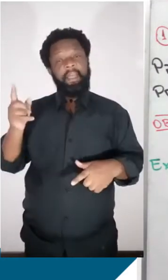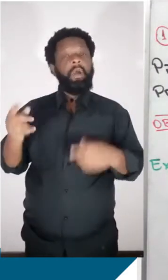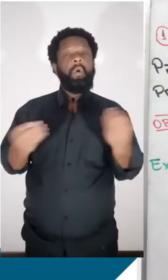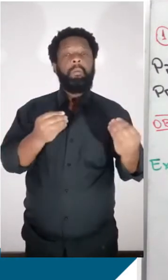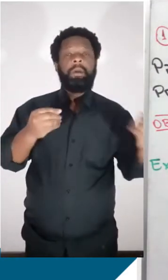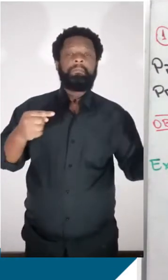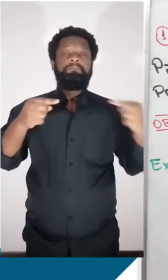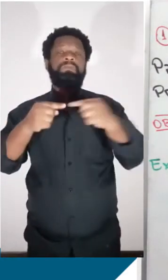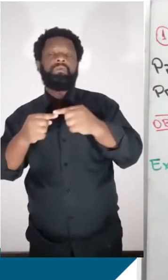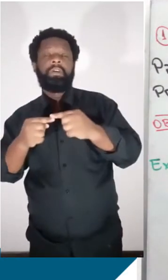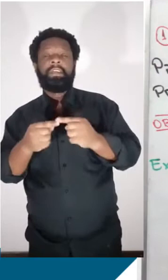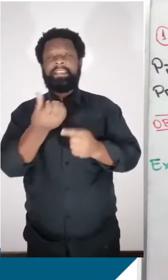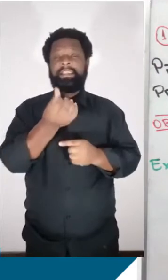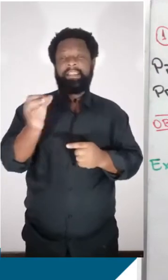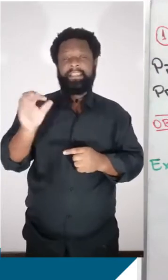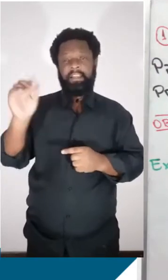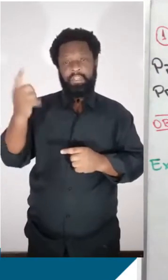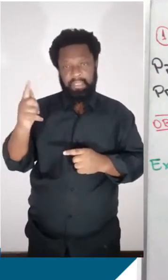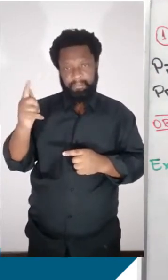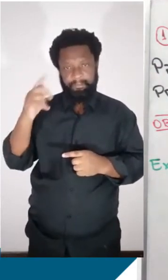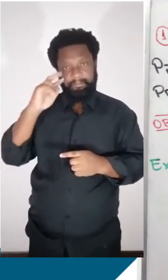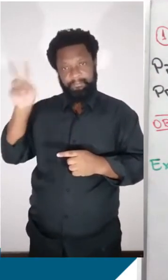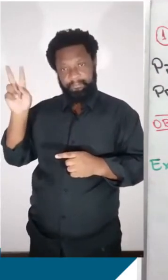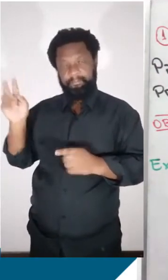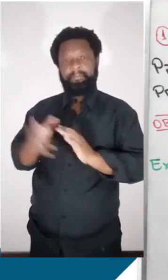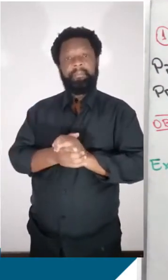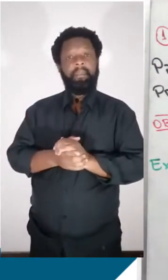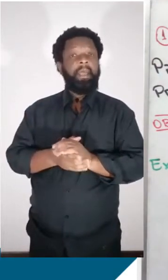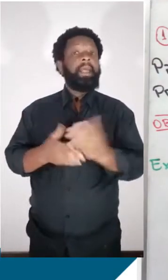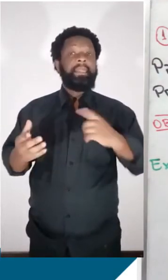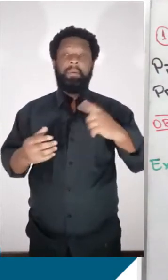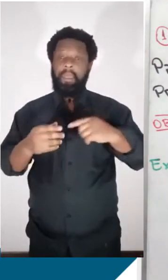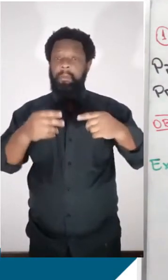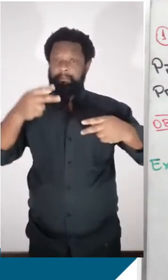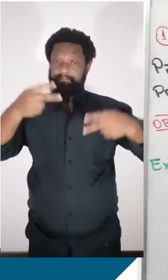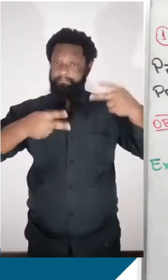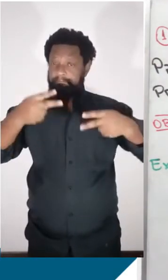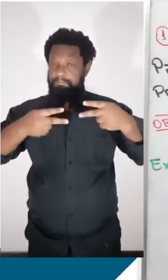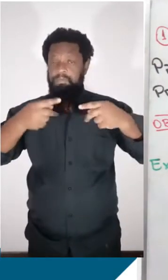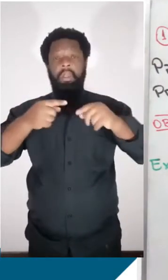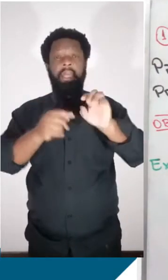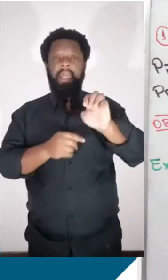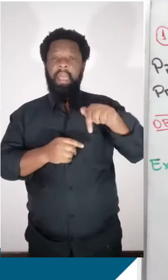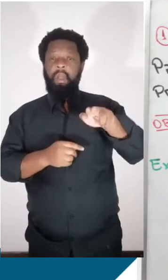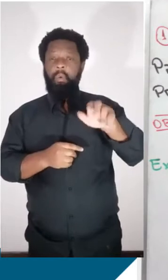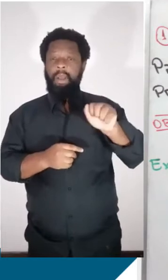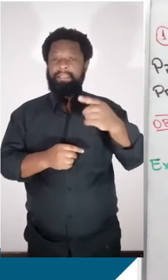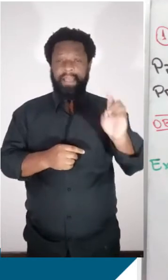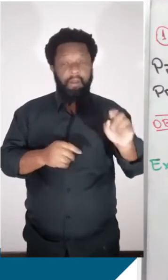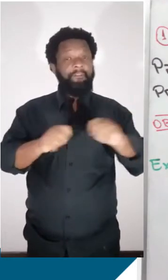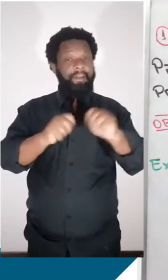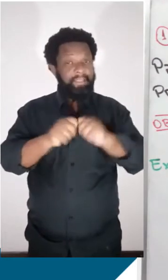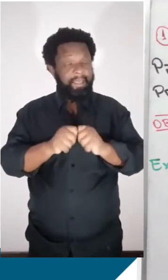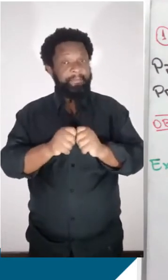Na2SiO3, formada a partir de 600 gramas de SiO2. Tá bom. Eu aqui tenho uma equação. Sempre que eu vou fazer uma questão